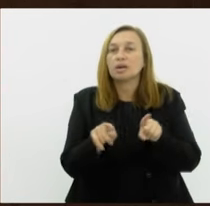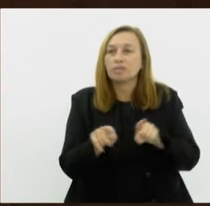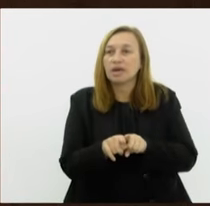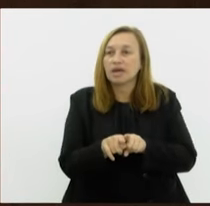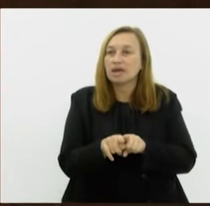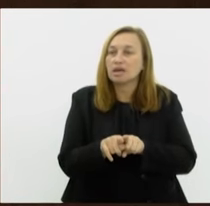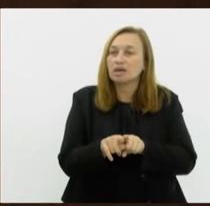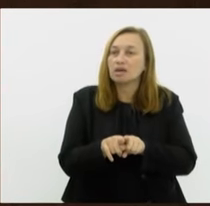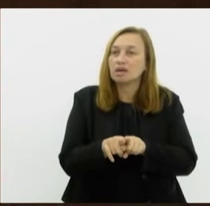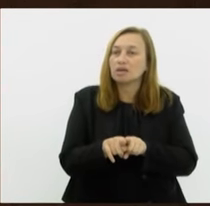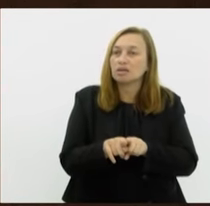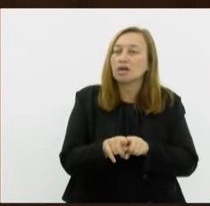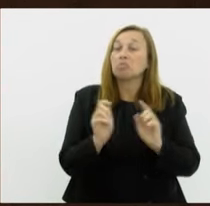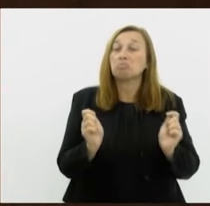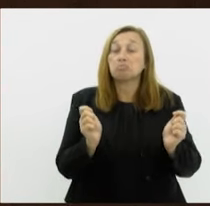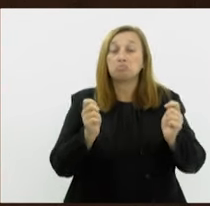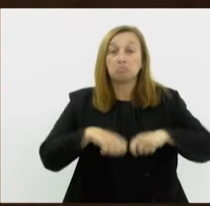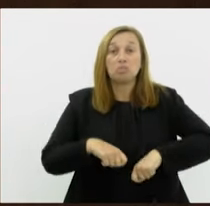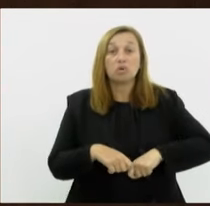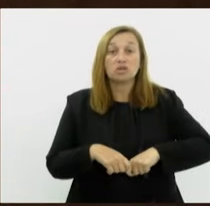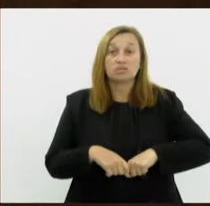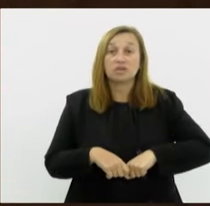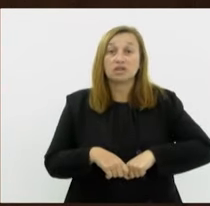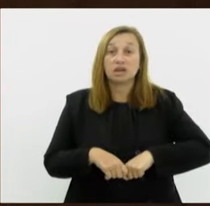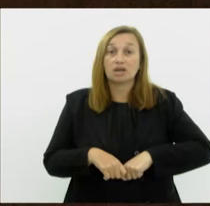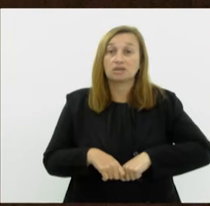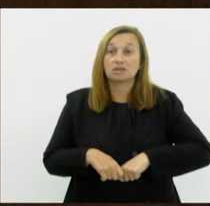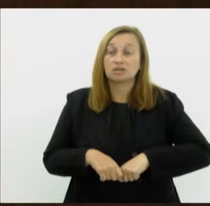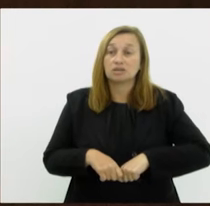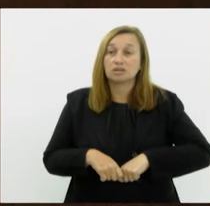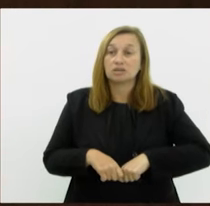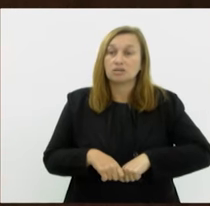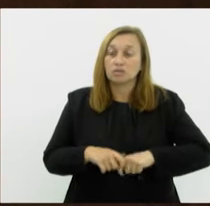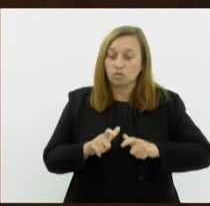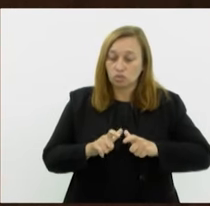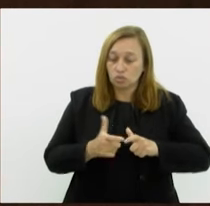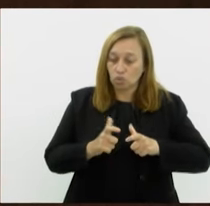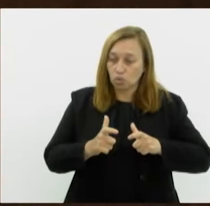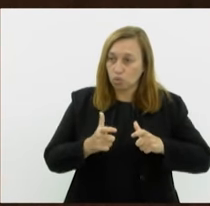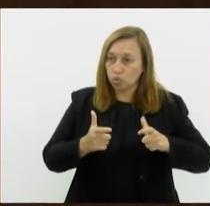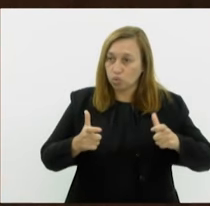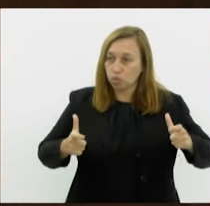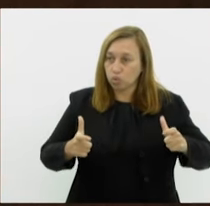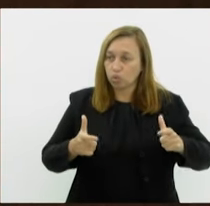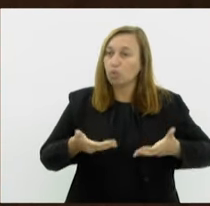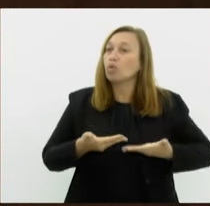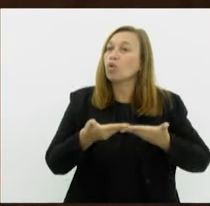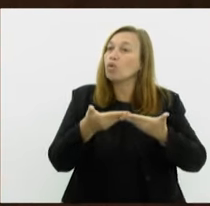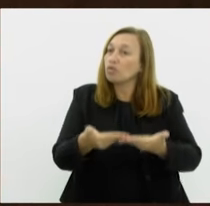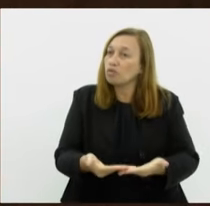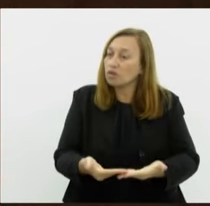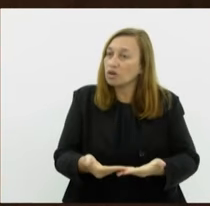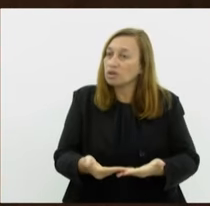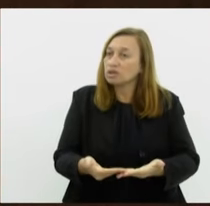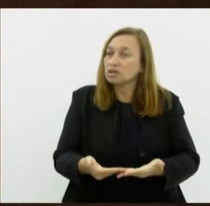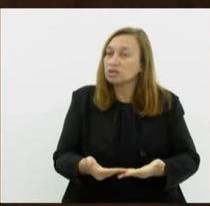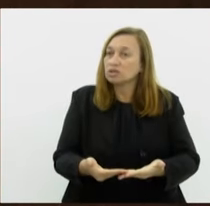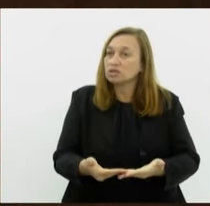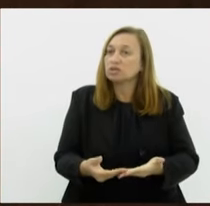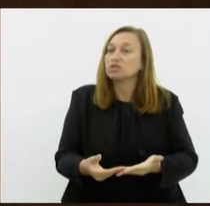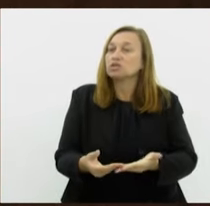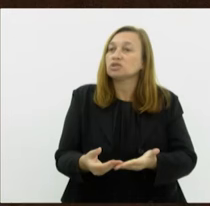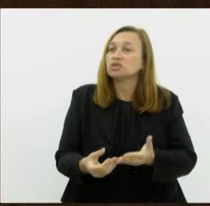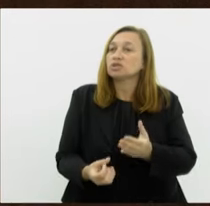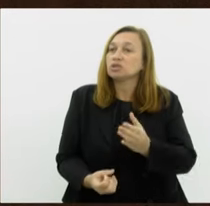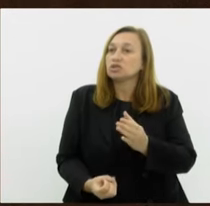traduz na possibilidade do crescimento da oferta das confecções que são